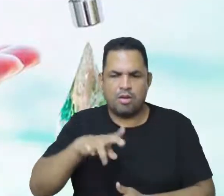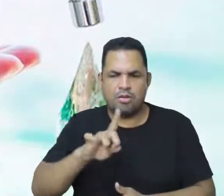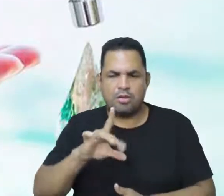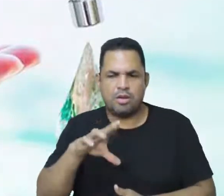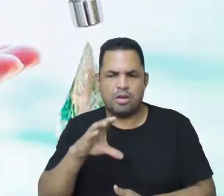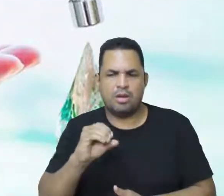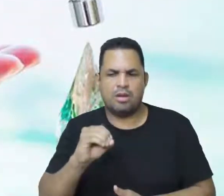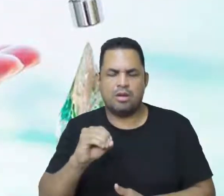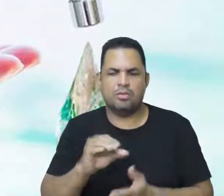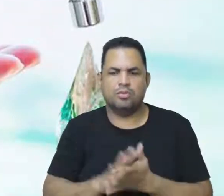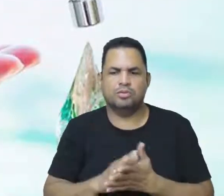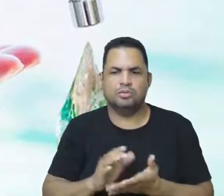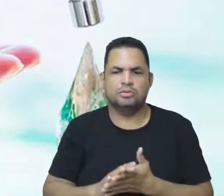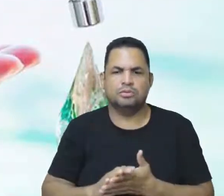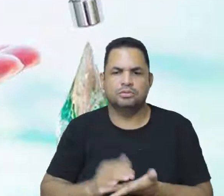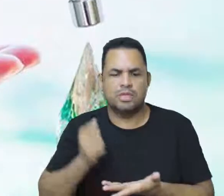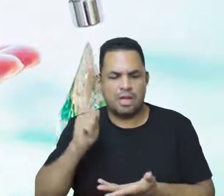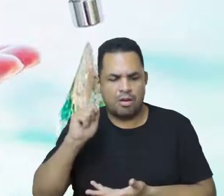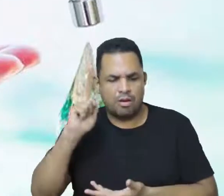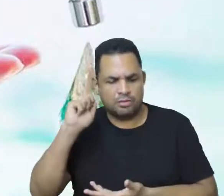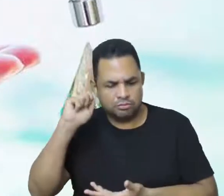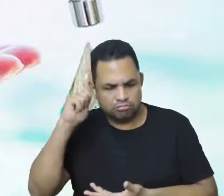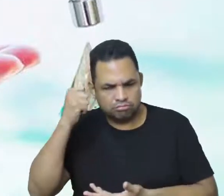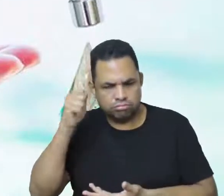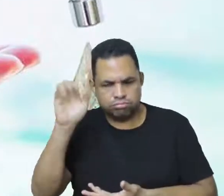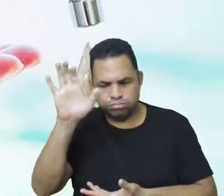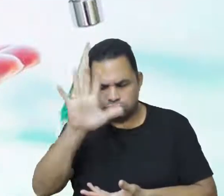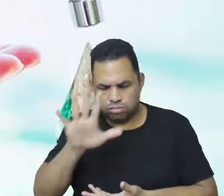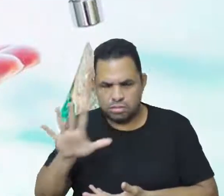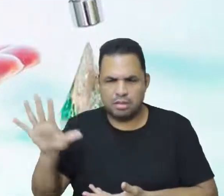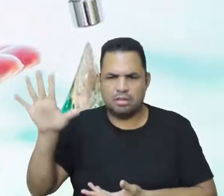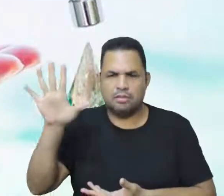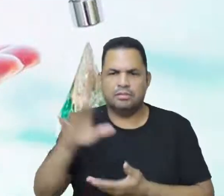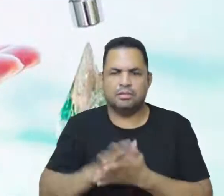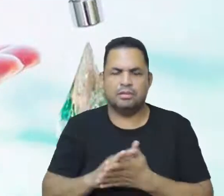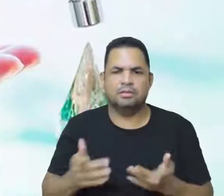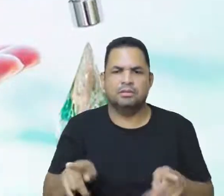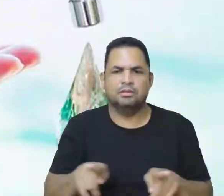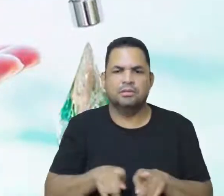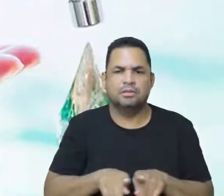do continente africano, na história do Egito.